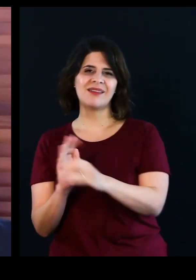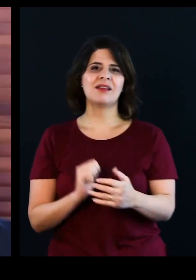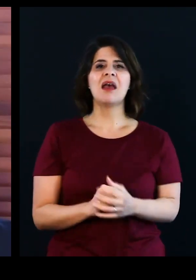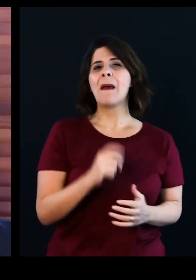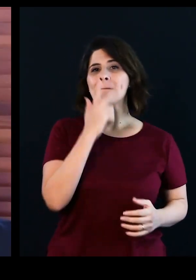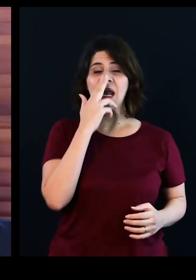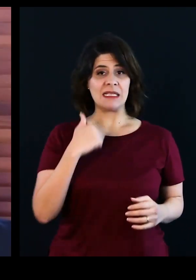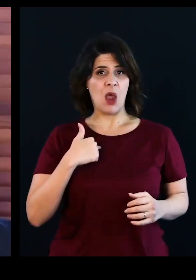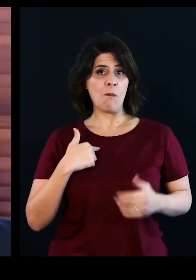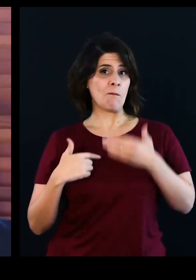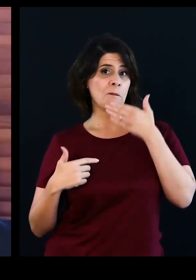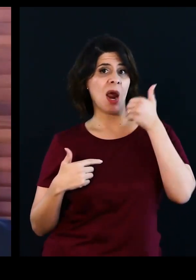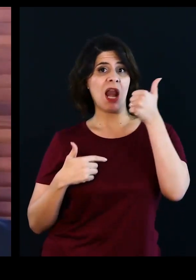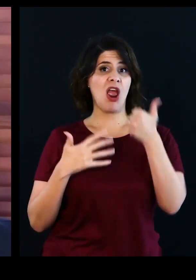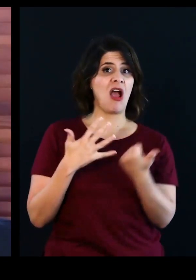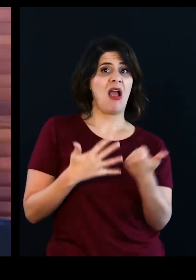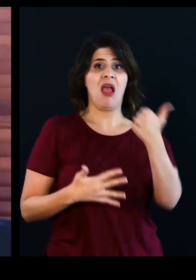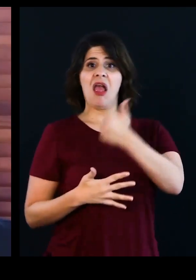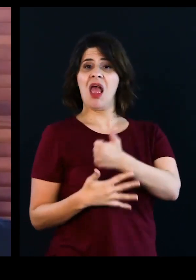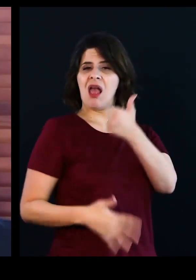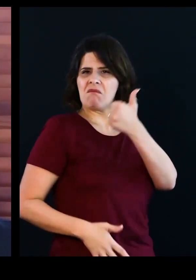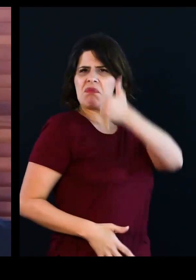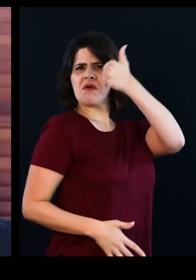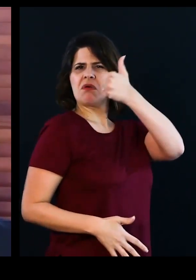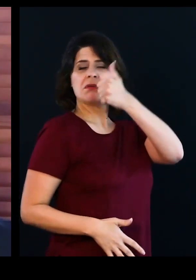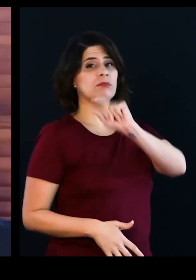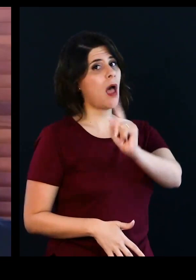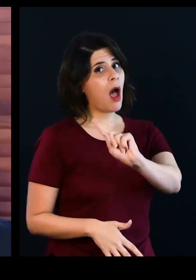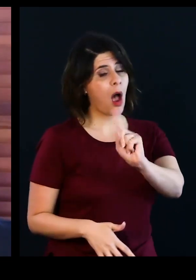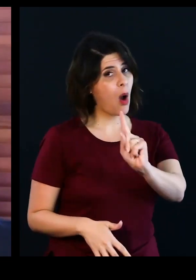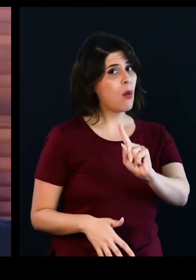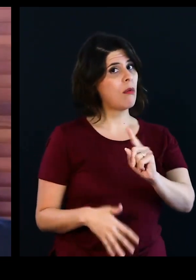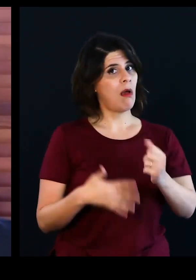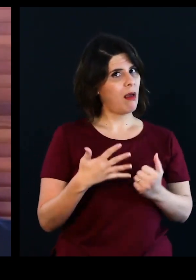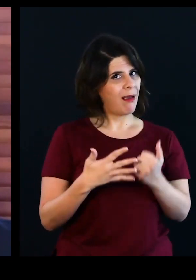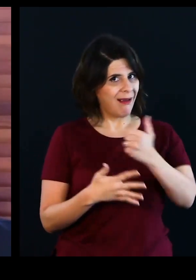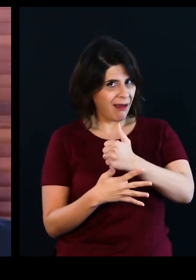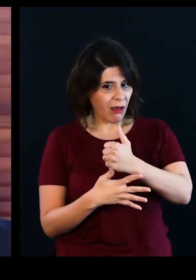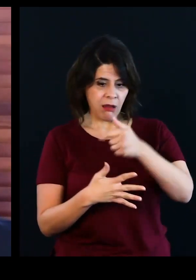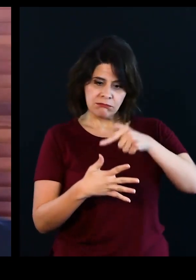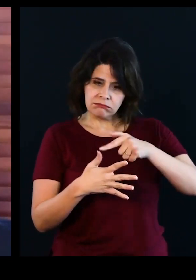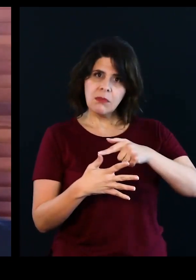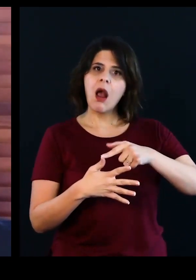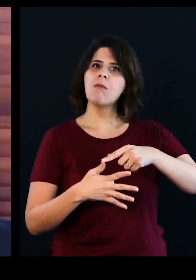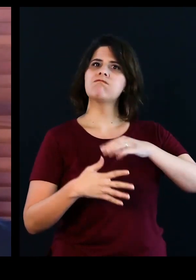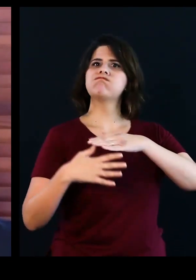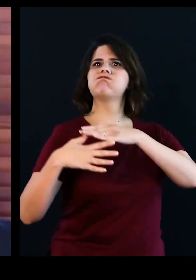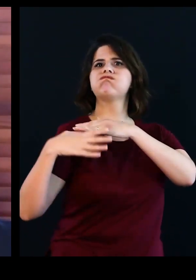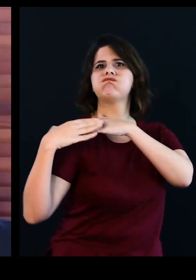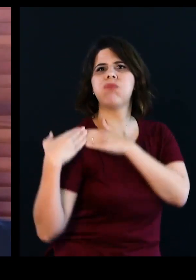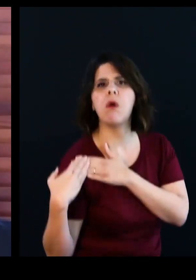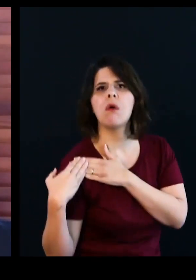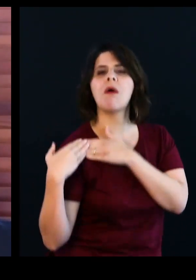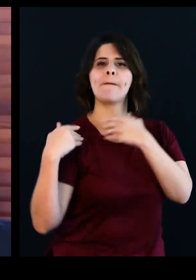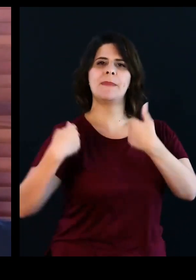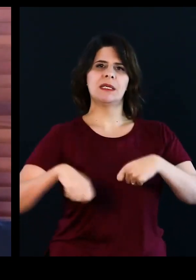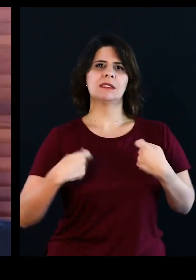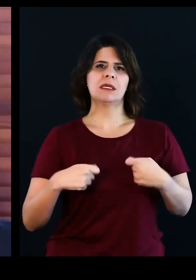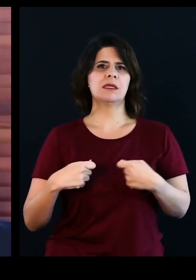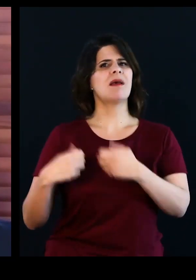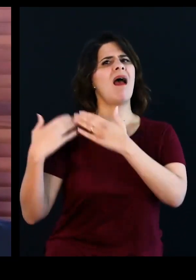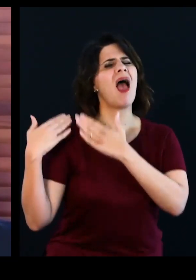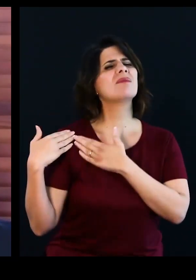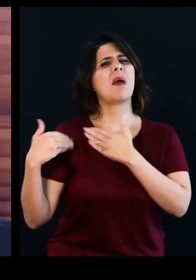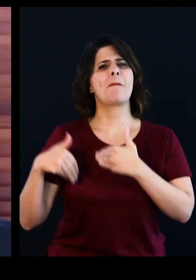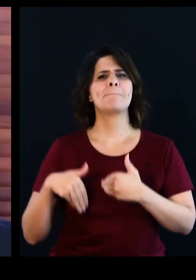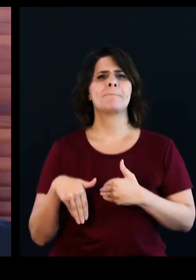uma vantagem em relação aos outros. Eu acho que não é vantagem nenhuma, ele traz um peso, ele traz uma responsabilidade muito grande, que eu vejo